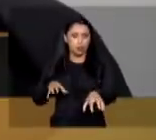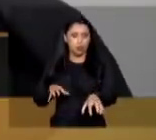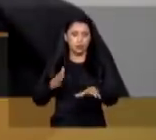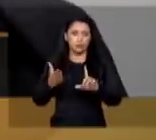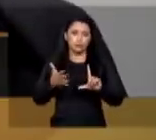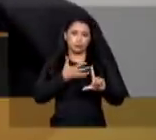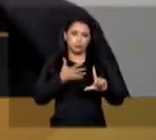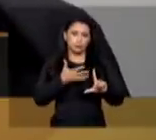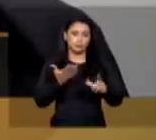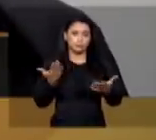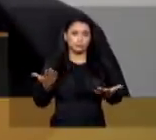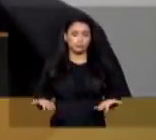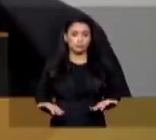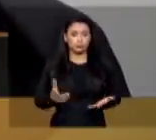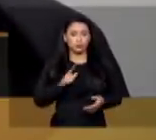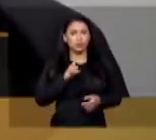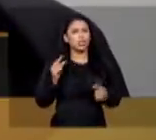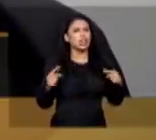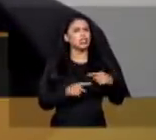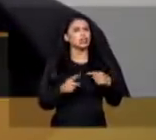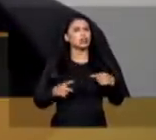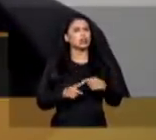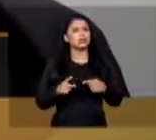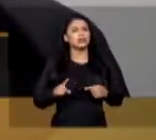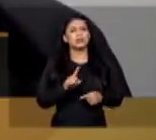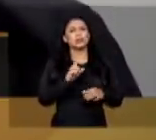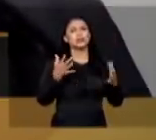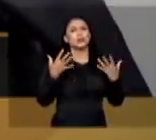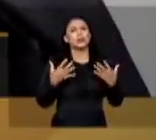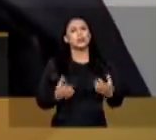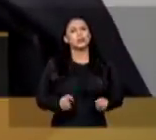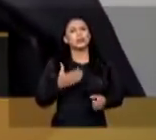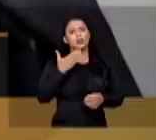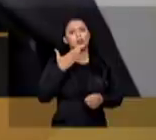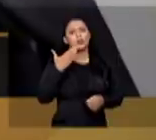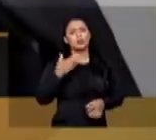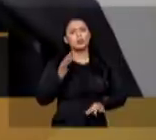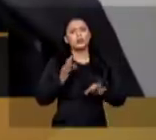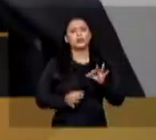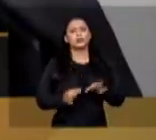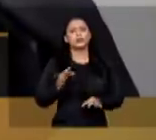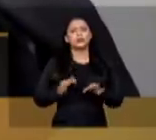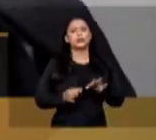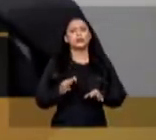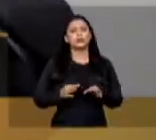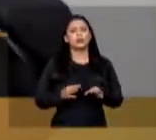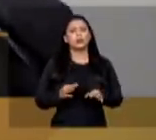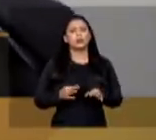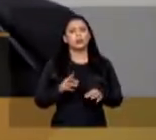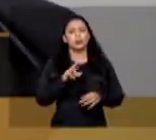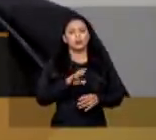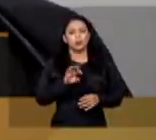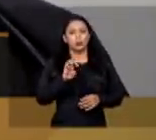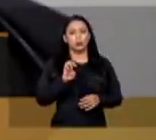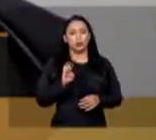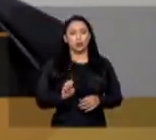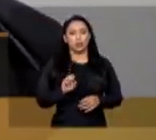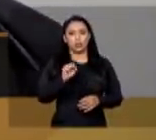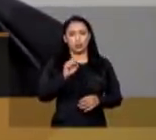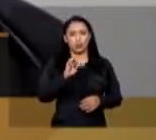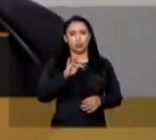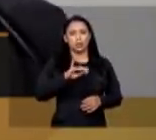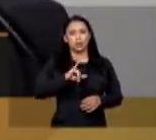192.045, questiona-se a negativa ao pedido de sobrestamento do julgamento do recurso especial no